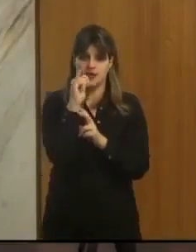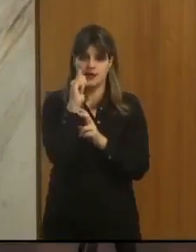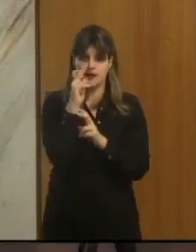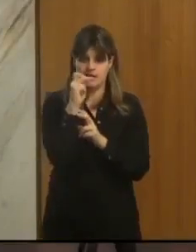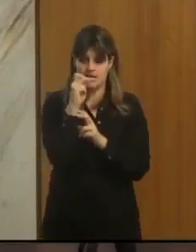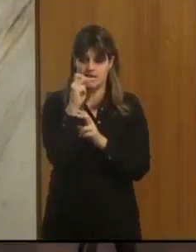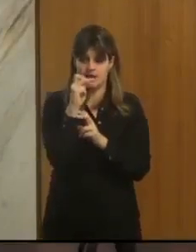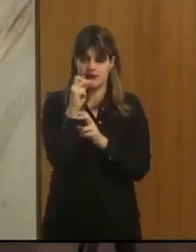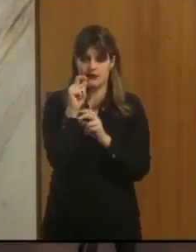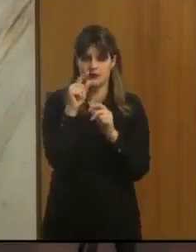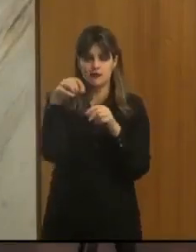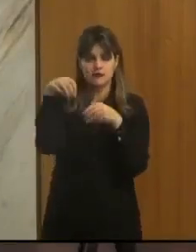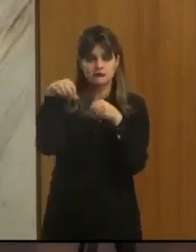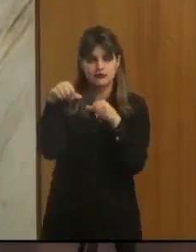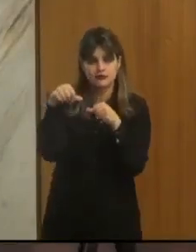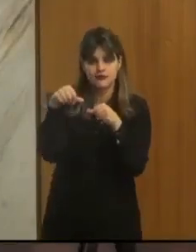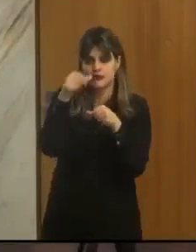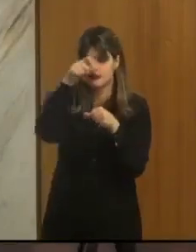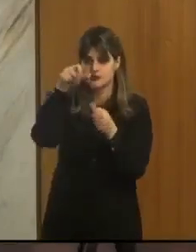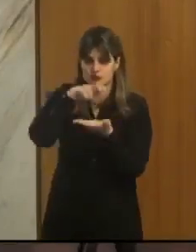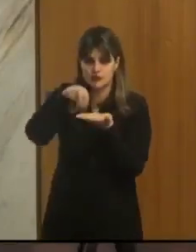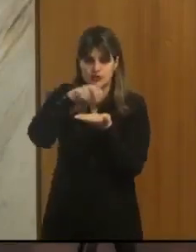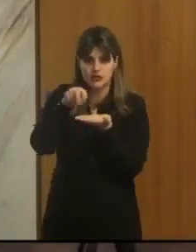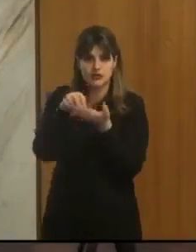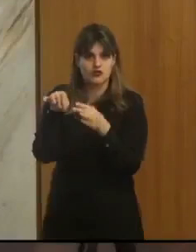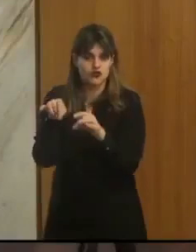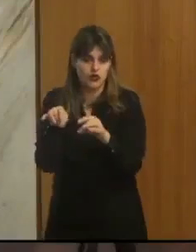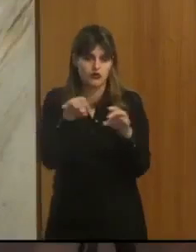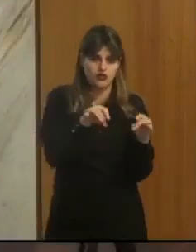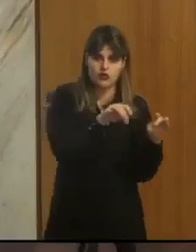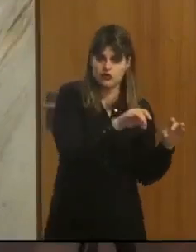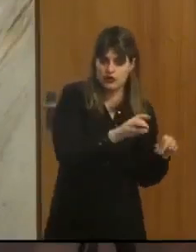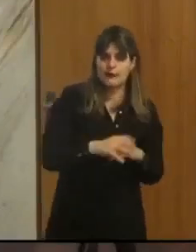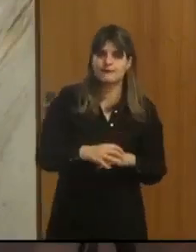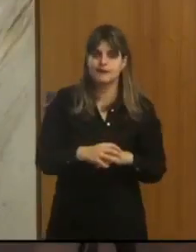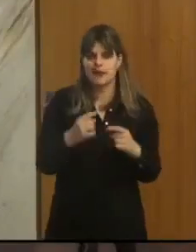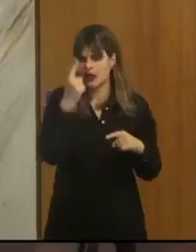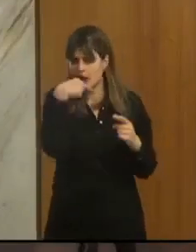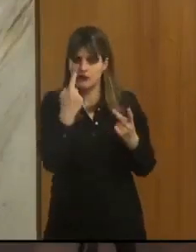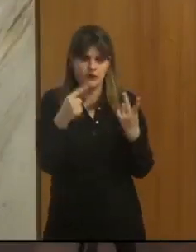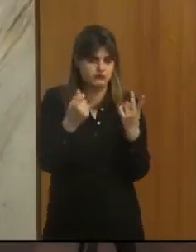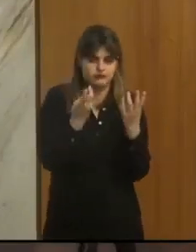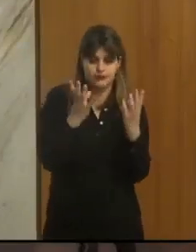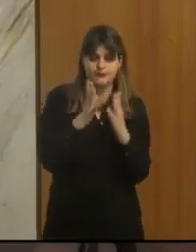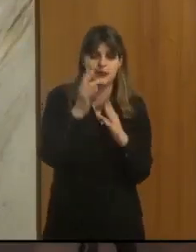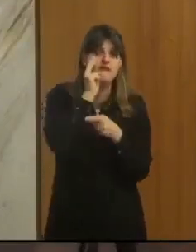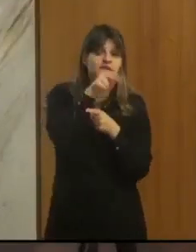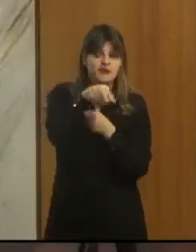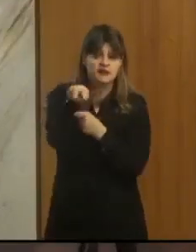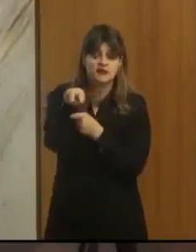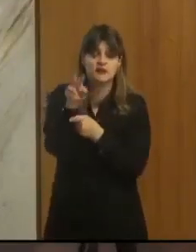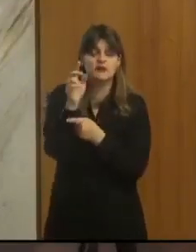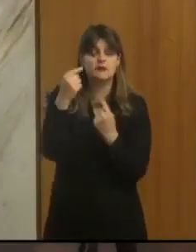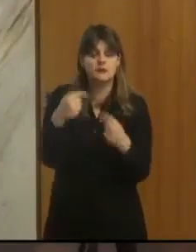de sítio para onde passam os peregrinos para Santiago. Tem pinhas, tem caras, tem uma série de coisas. Nestas visitações